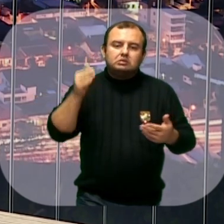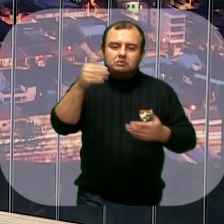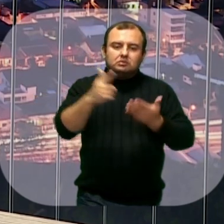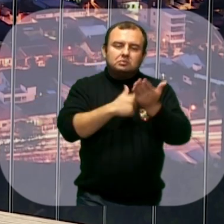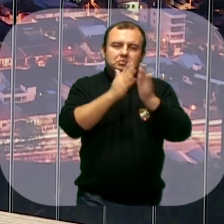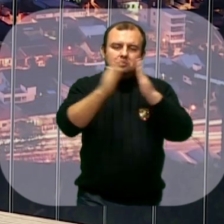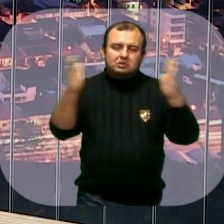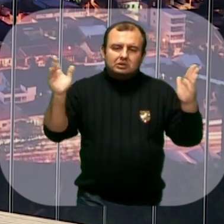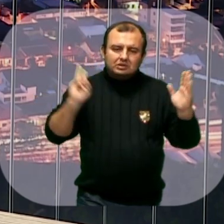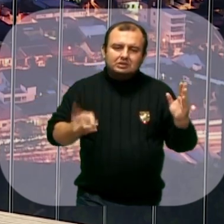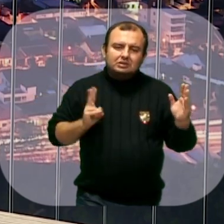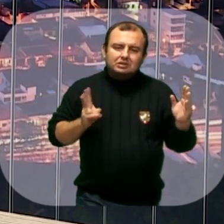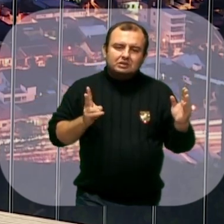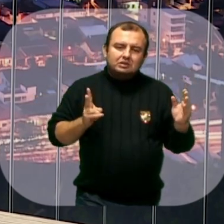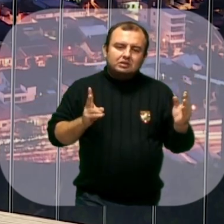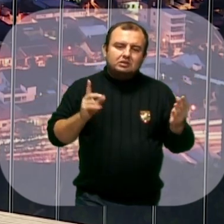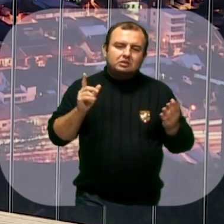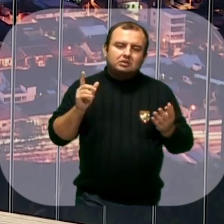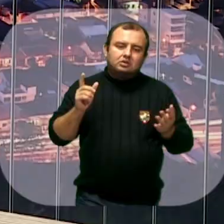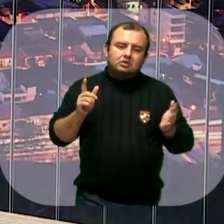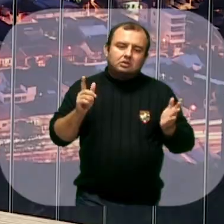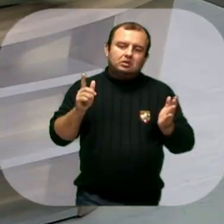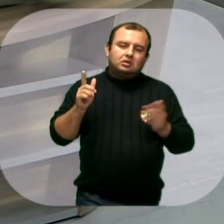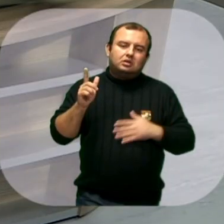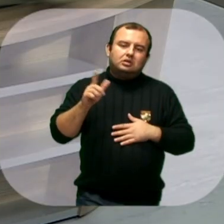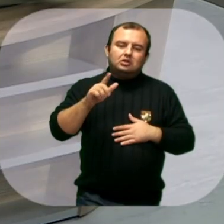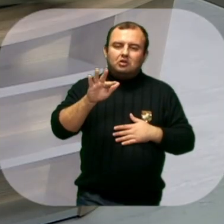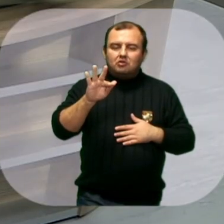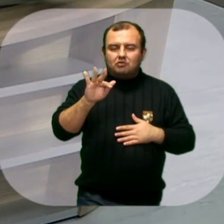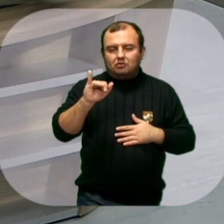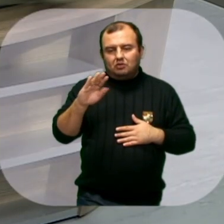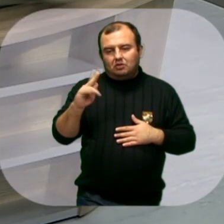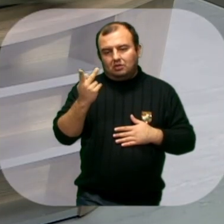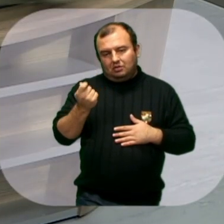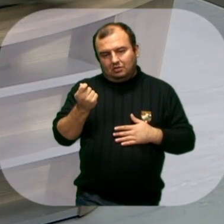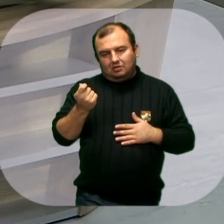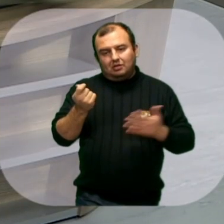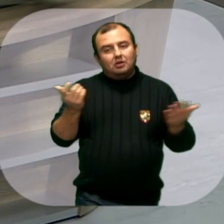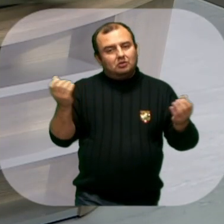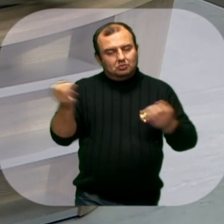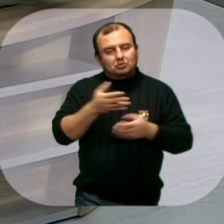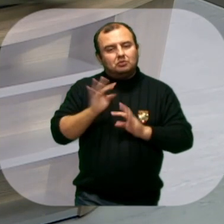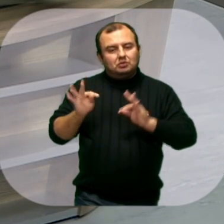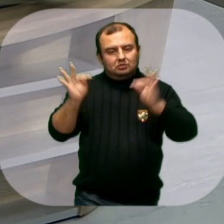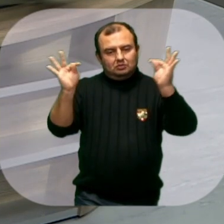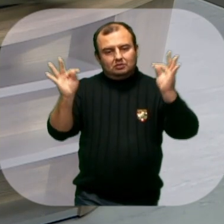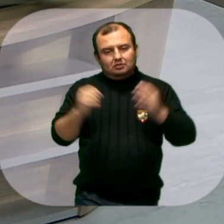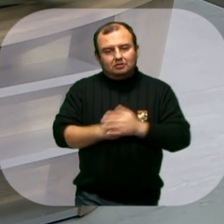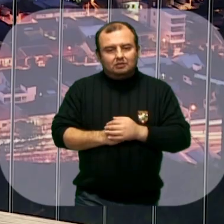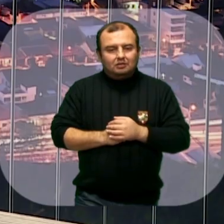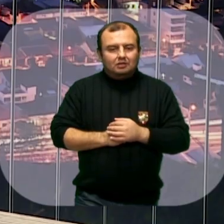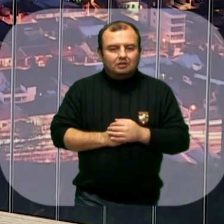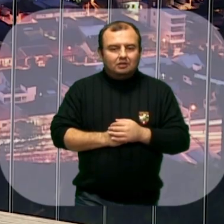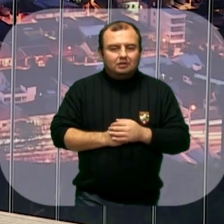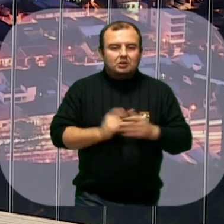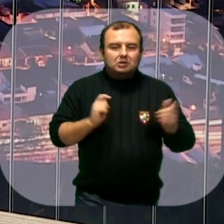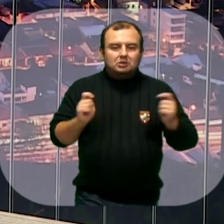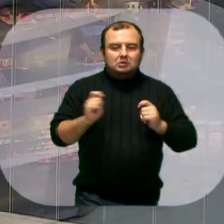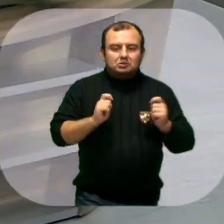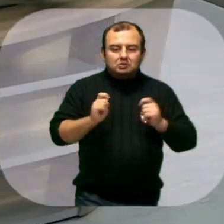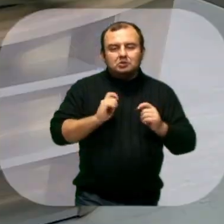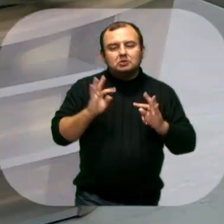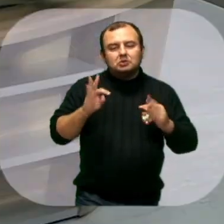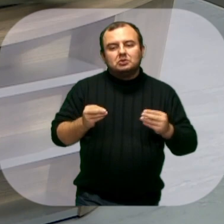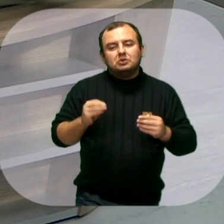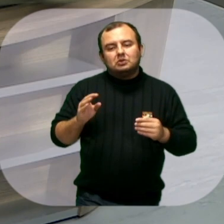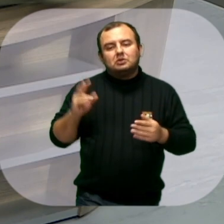pequena, eu tinha fichinha, né? Tinha fichinha na biblioteca. Agora é informatizado, mas temos o controle, sabemos